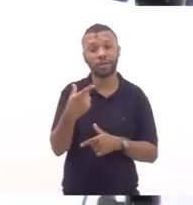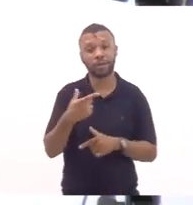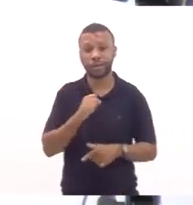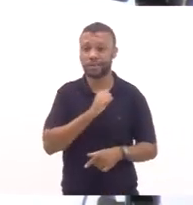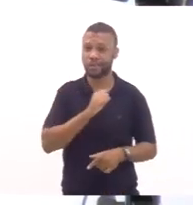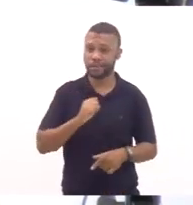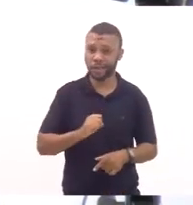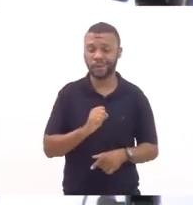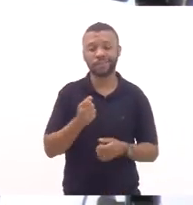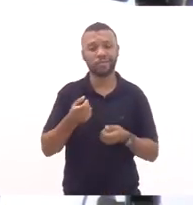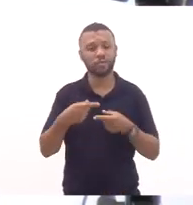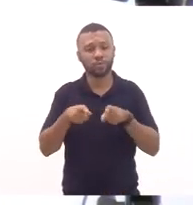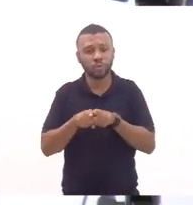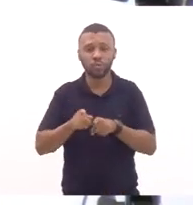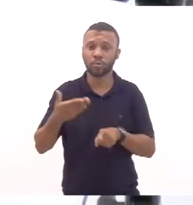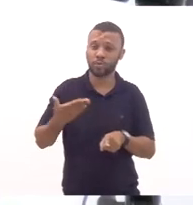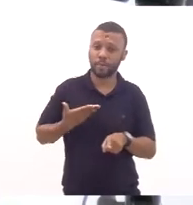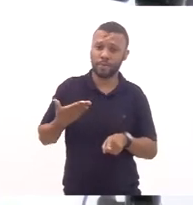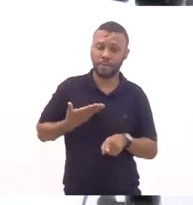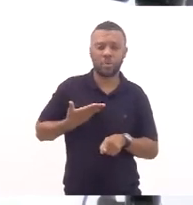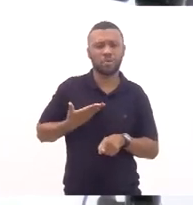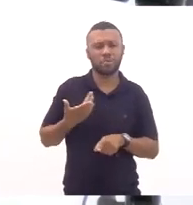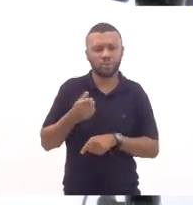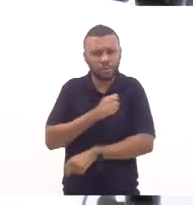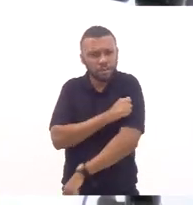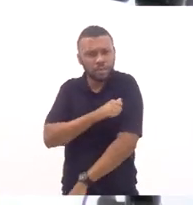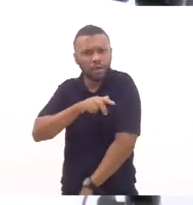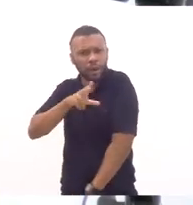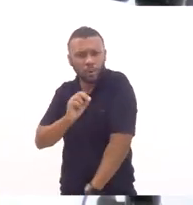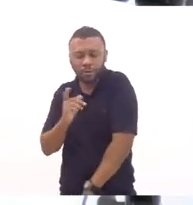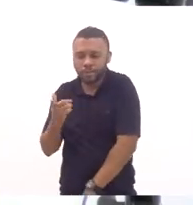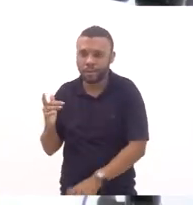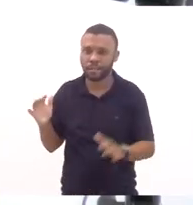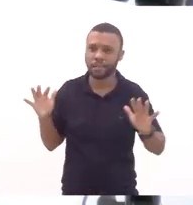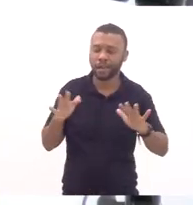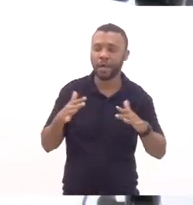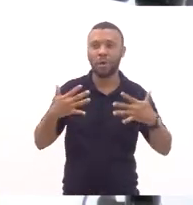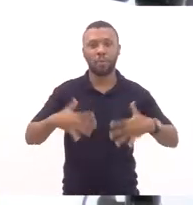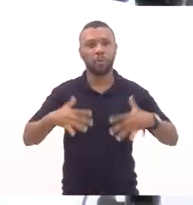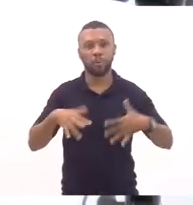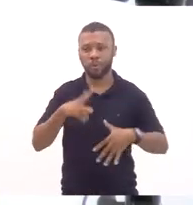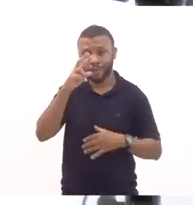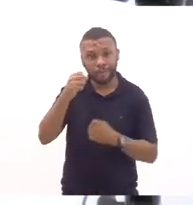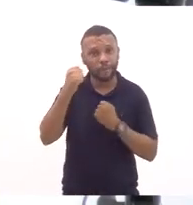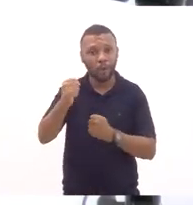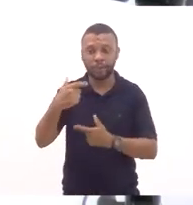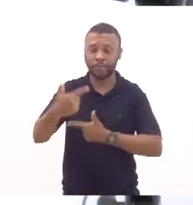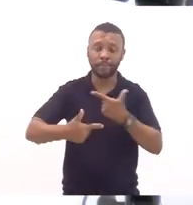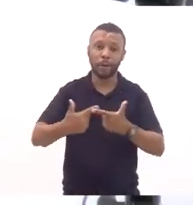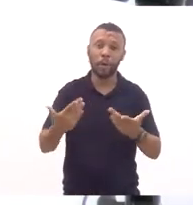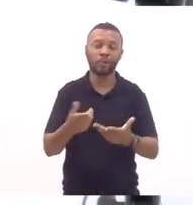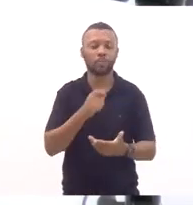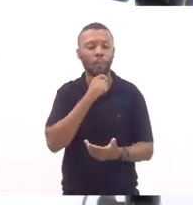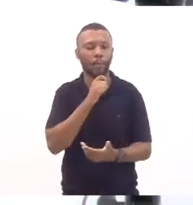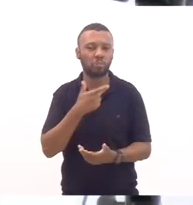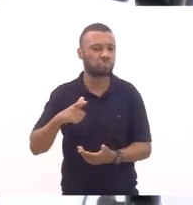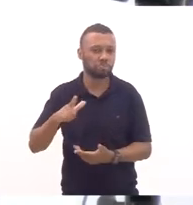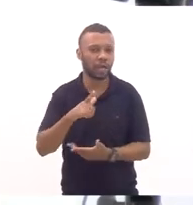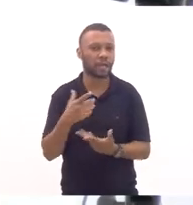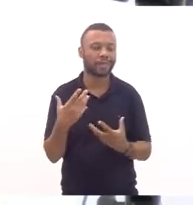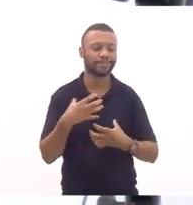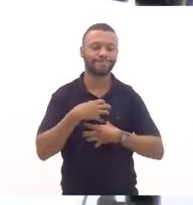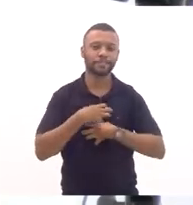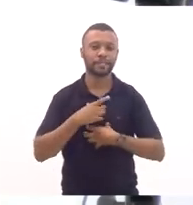outros colegas, outros alunos lá, a gente chegava com altivez. E, hoje em dia, a gente não tem. A gente tem